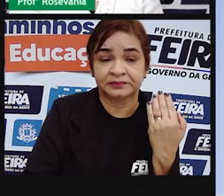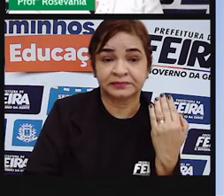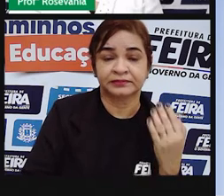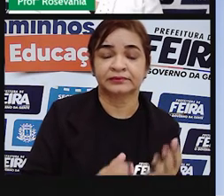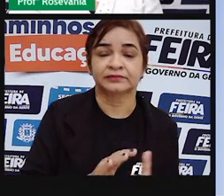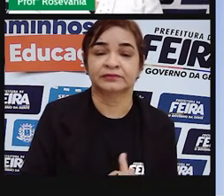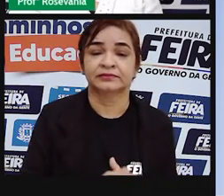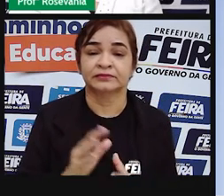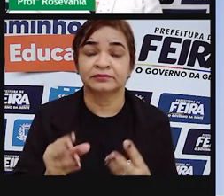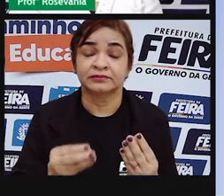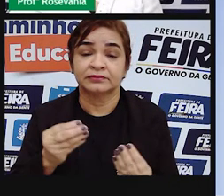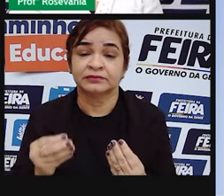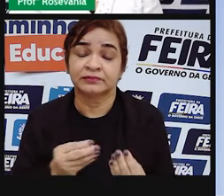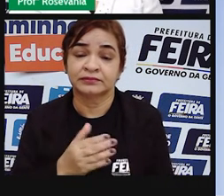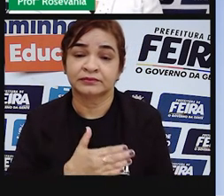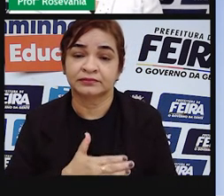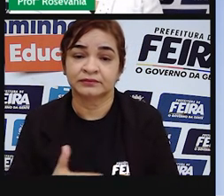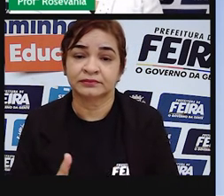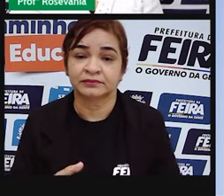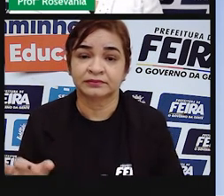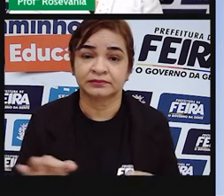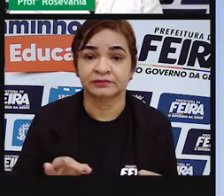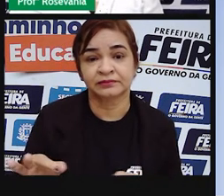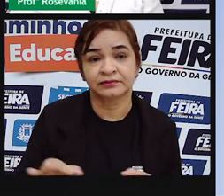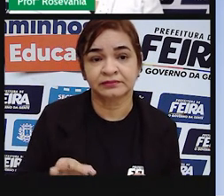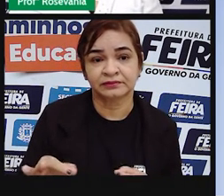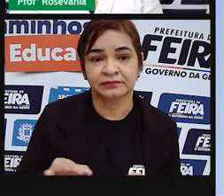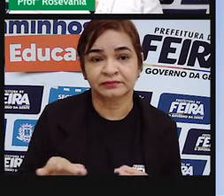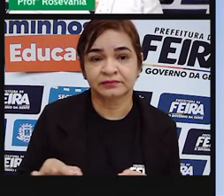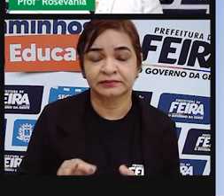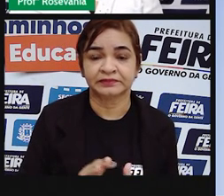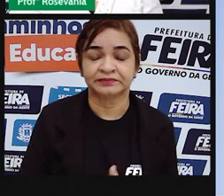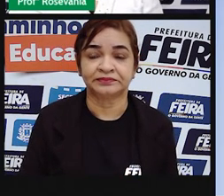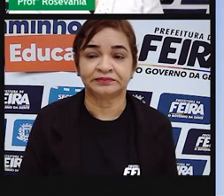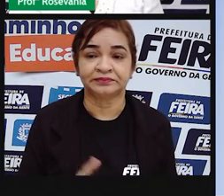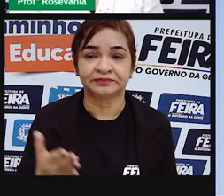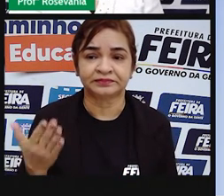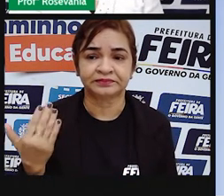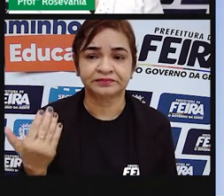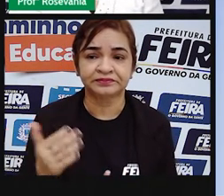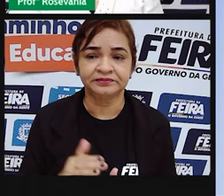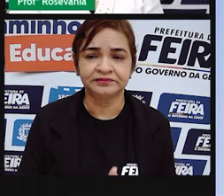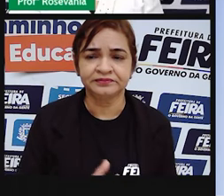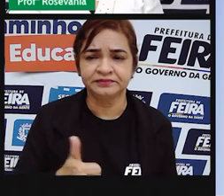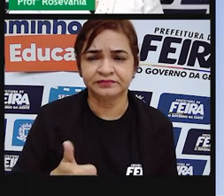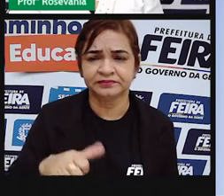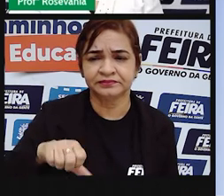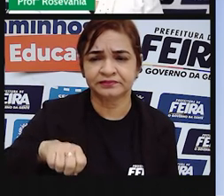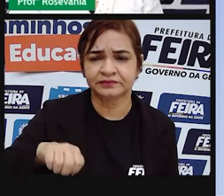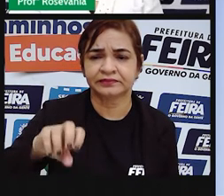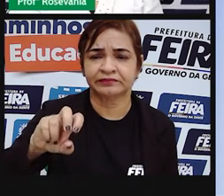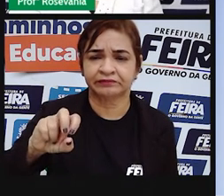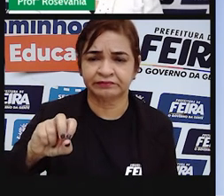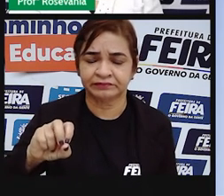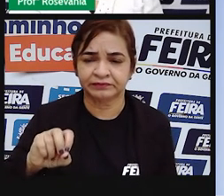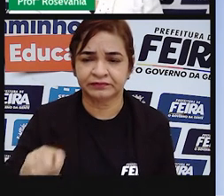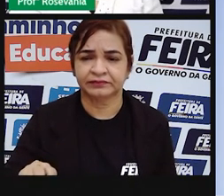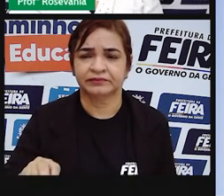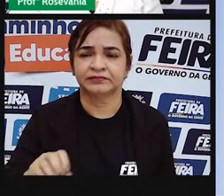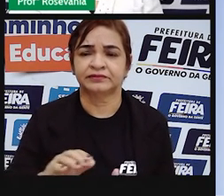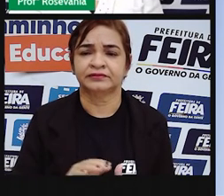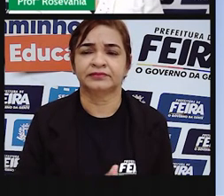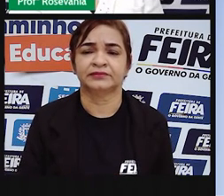aí foi quando a gente começou a andar um pouquinho mais perto, já para a década de 60. O fluxo maior mesmo, entre